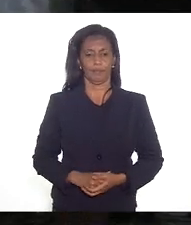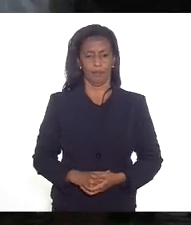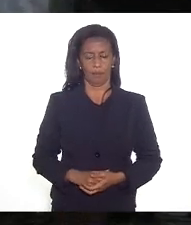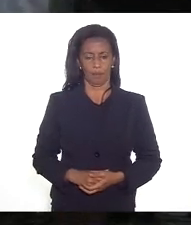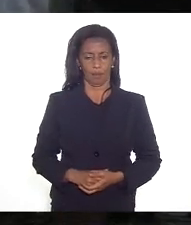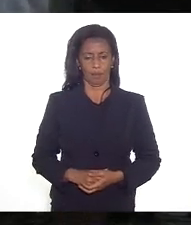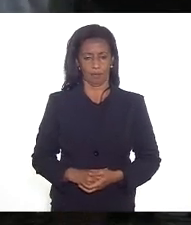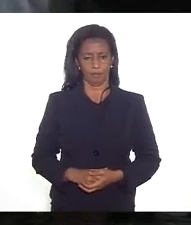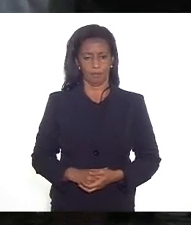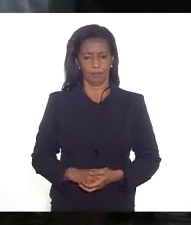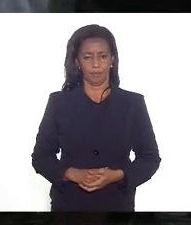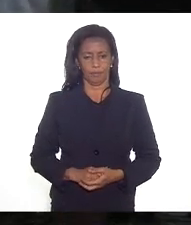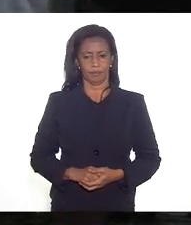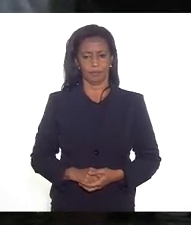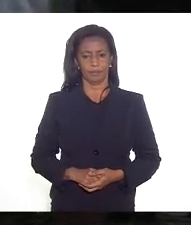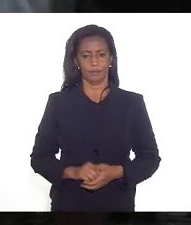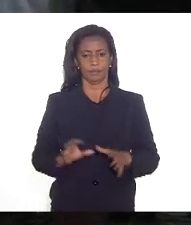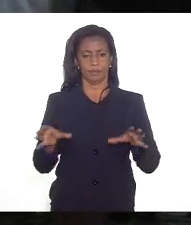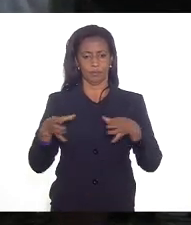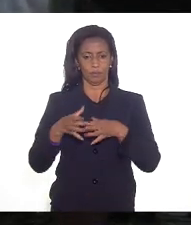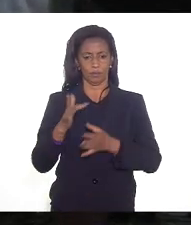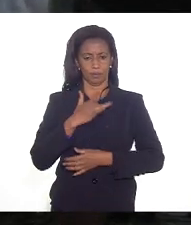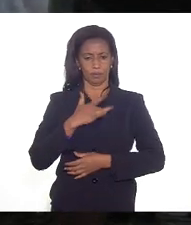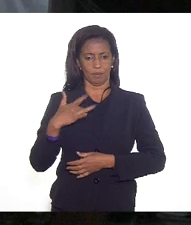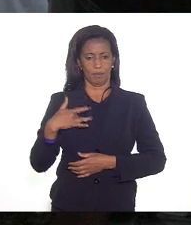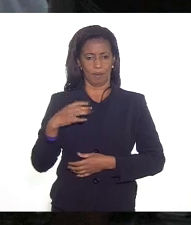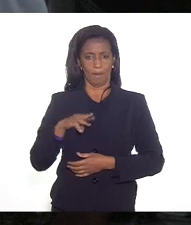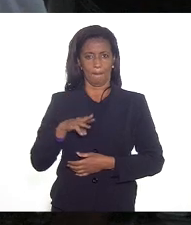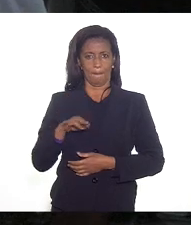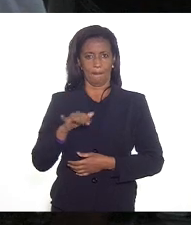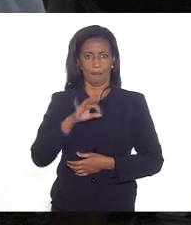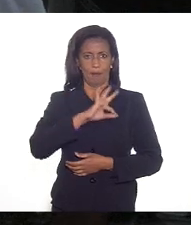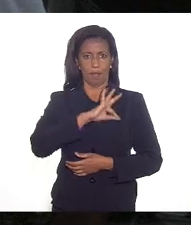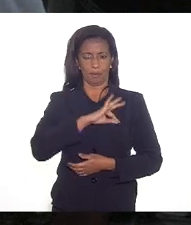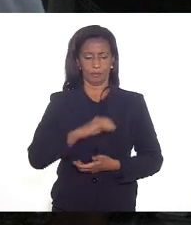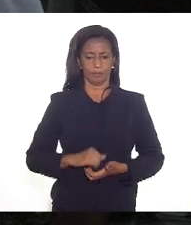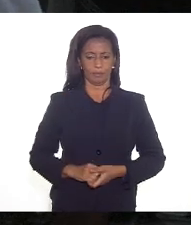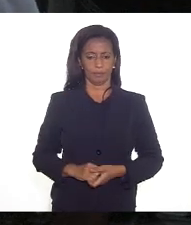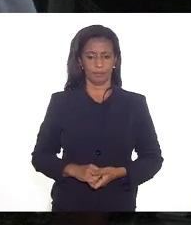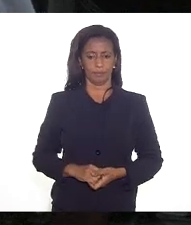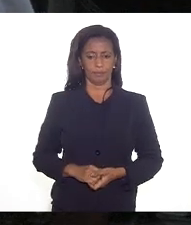o presidente da Fiep vossa excelência pela comissão de saúde que tá Martha Rocha